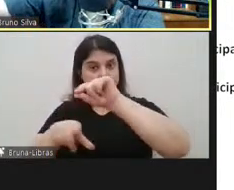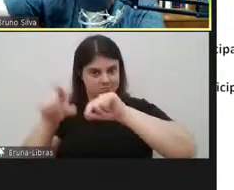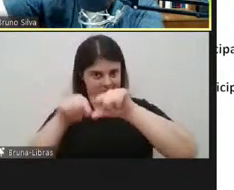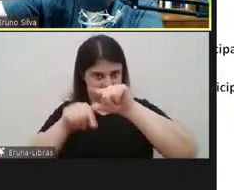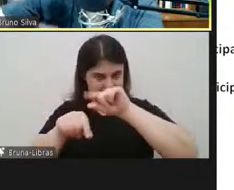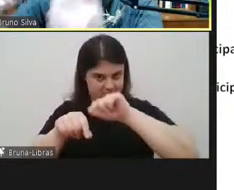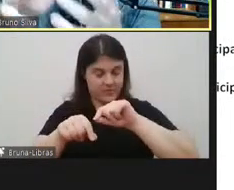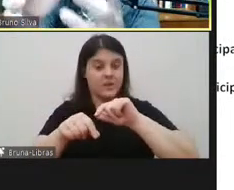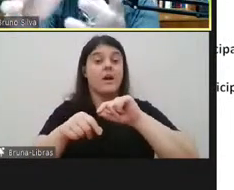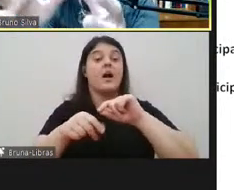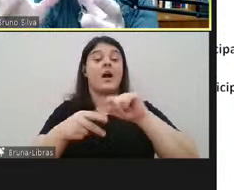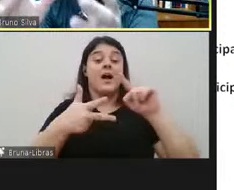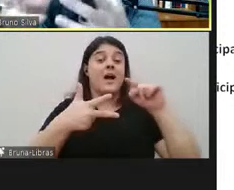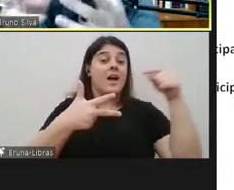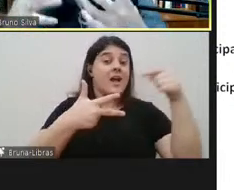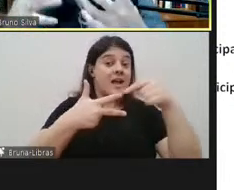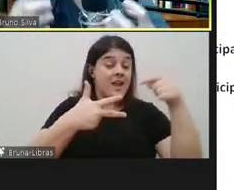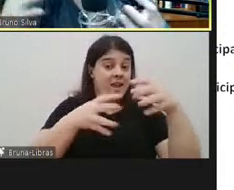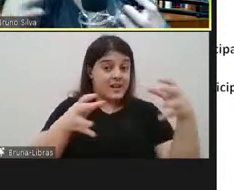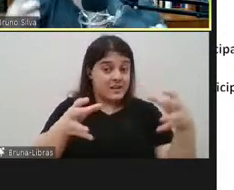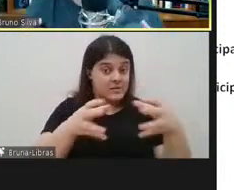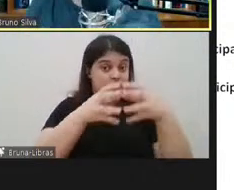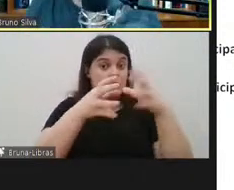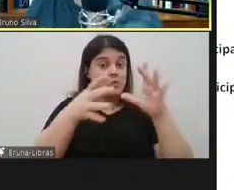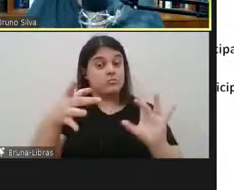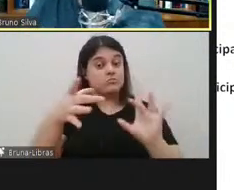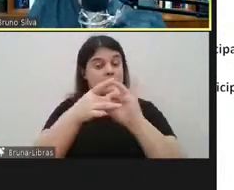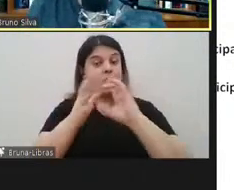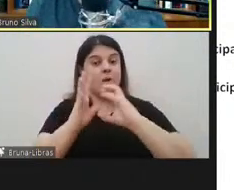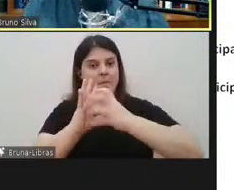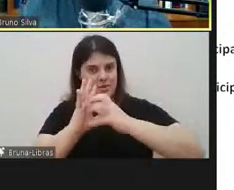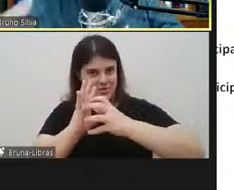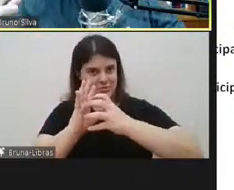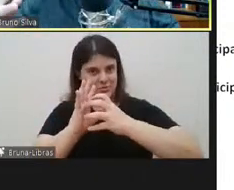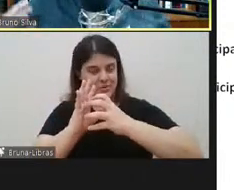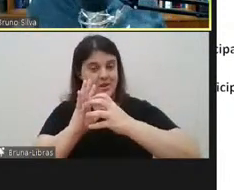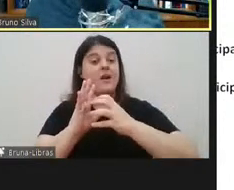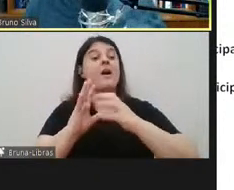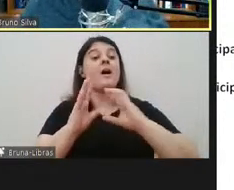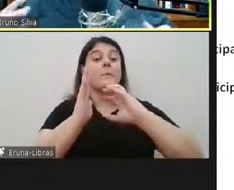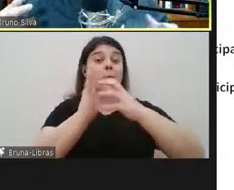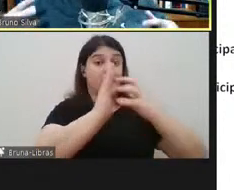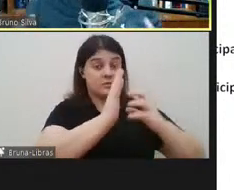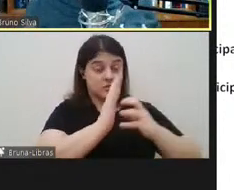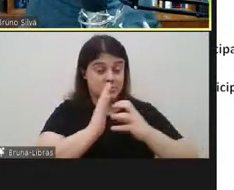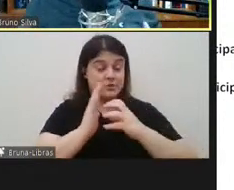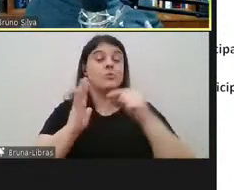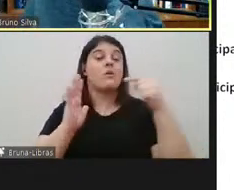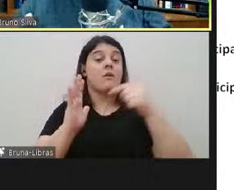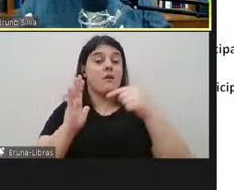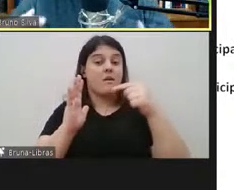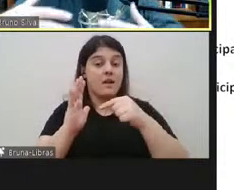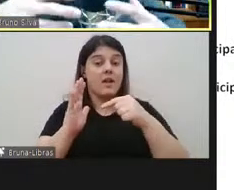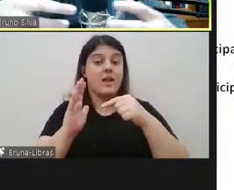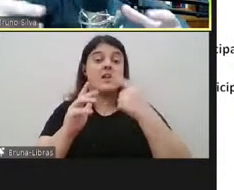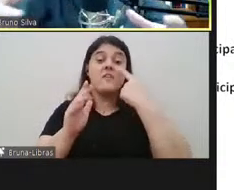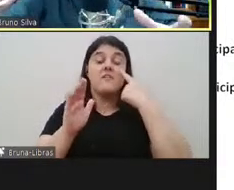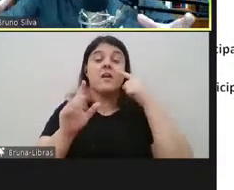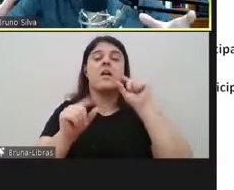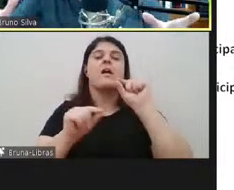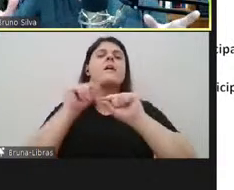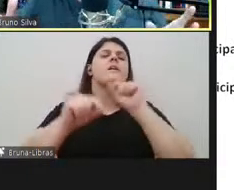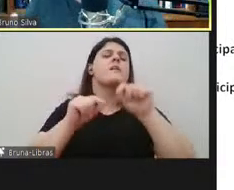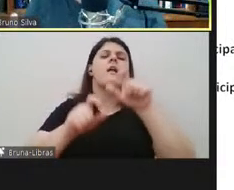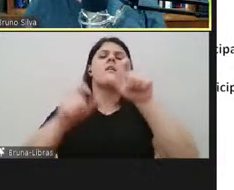ao ser eleito pelo voto popular esses parlamentares são vinculados a um partido político esses partidos por sua vez vão verificar